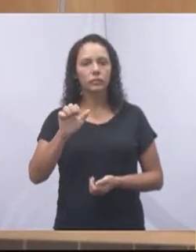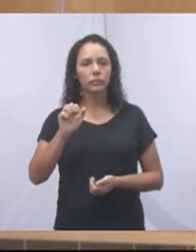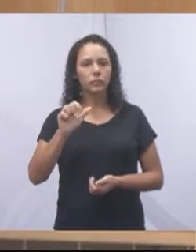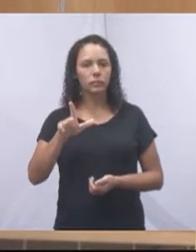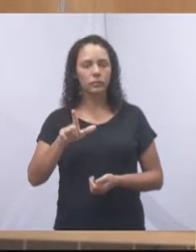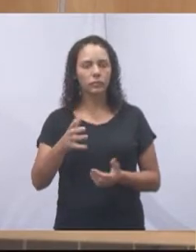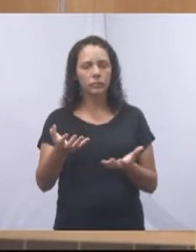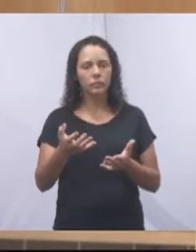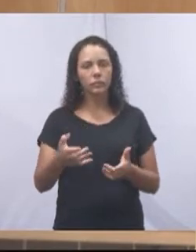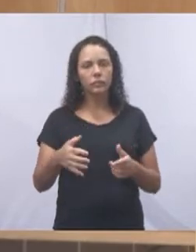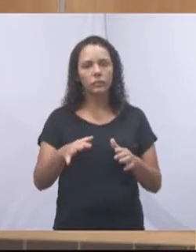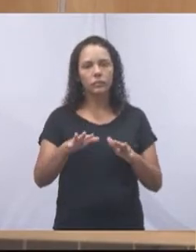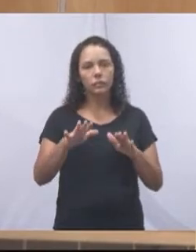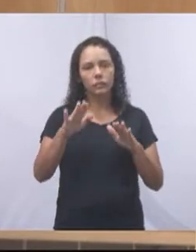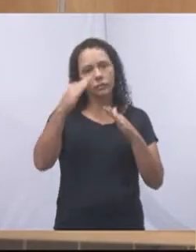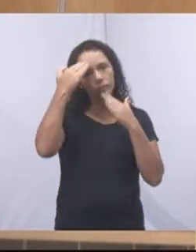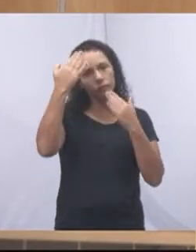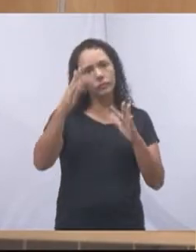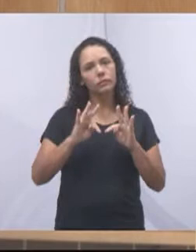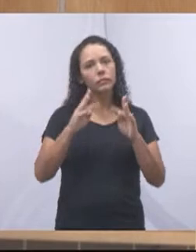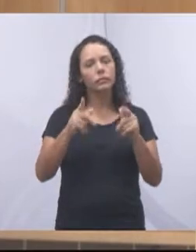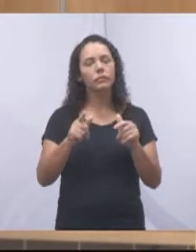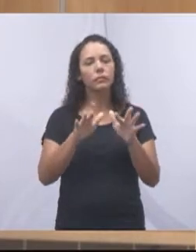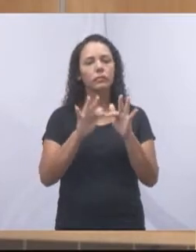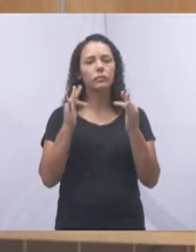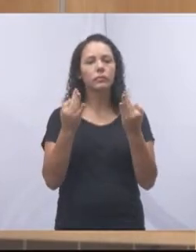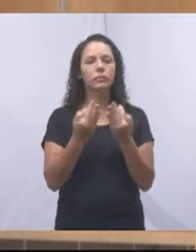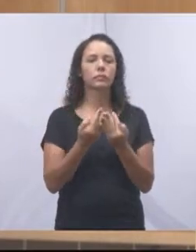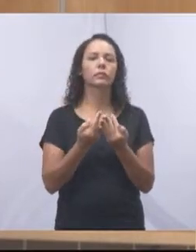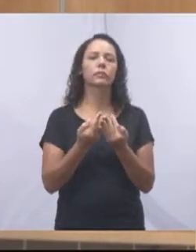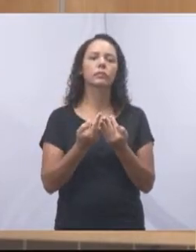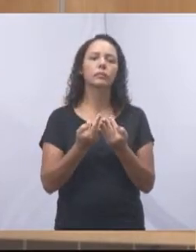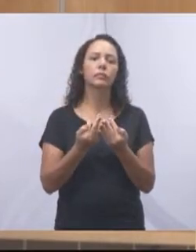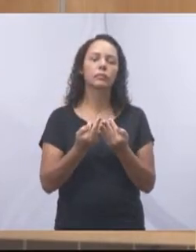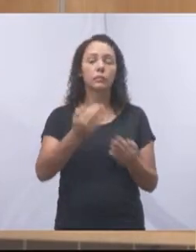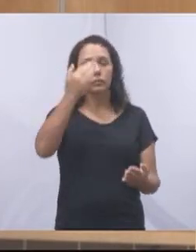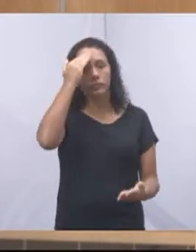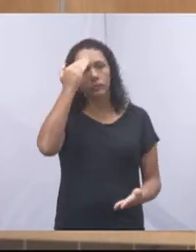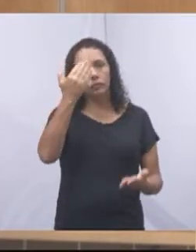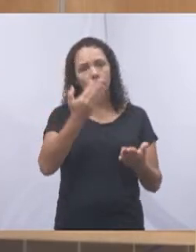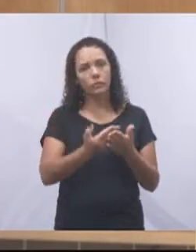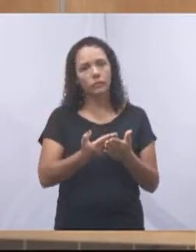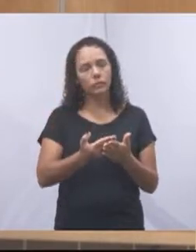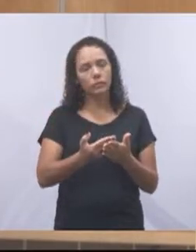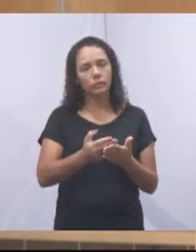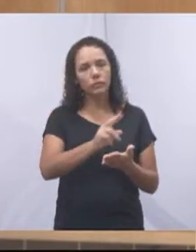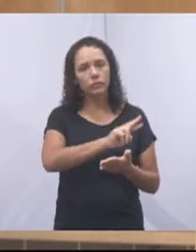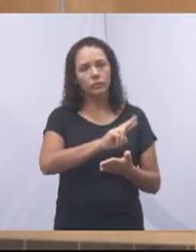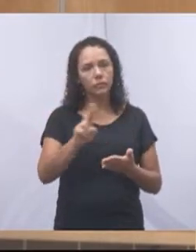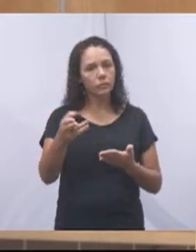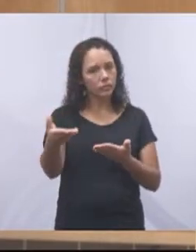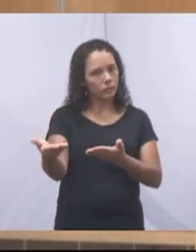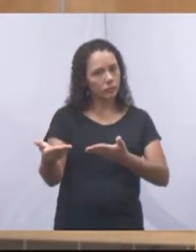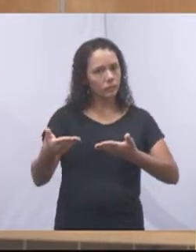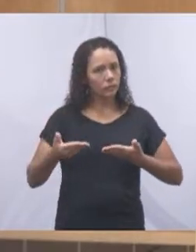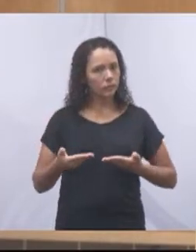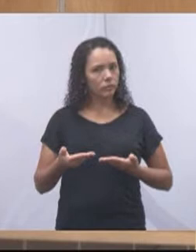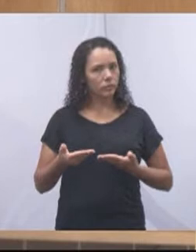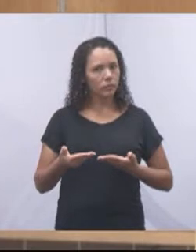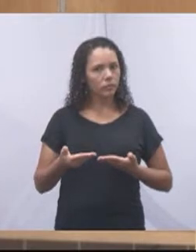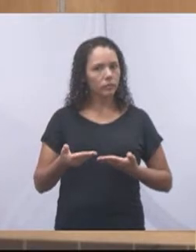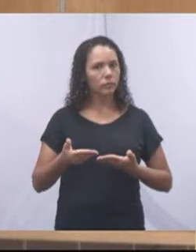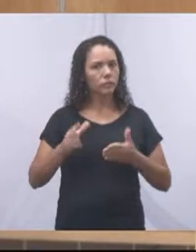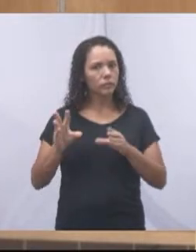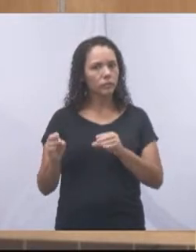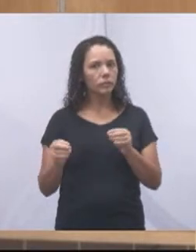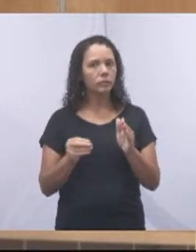agradecer toda a família e pela confiança de trazer o nome aqui para colocar o nome dessa